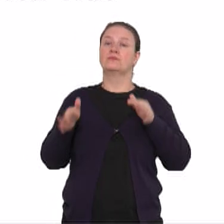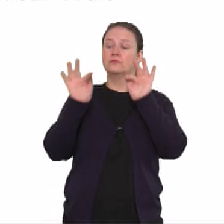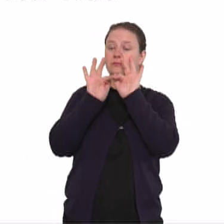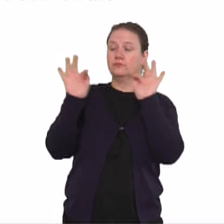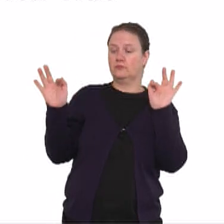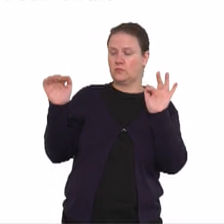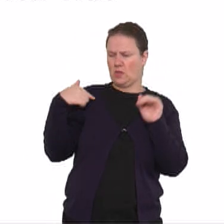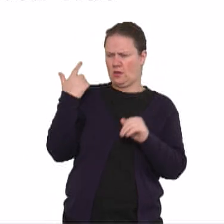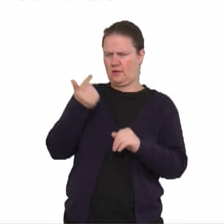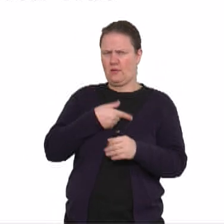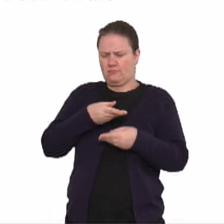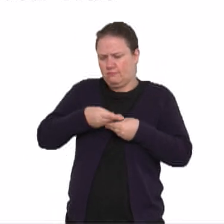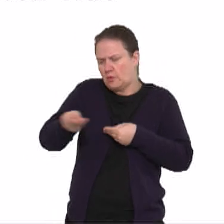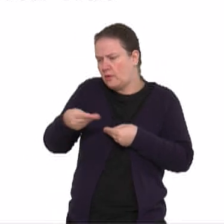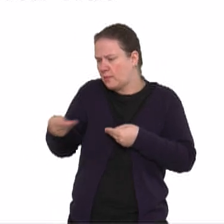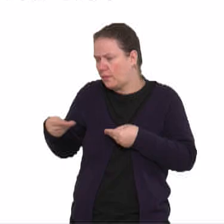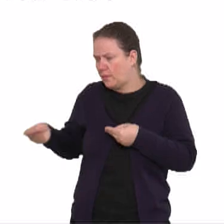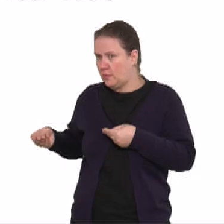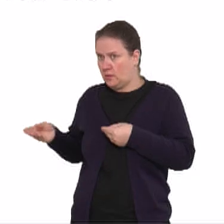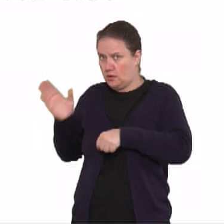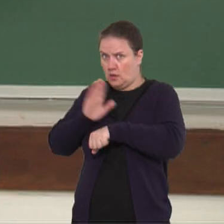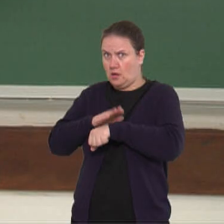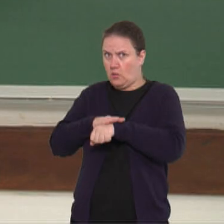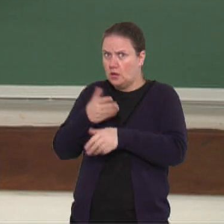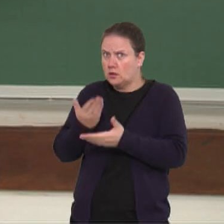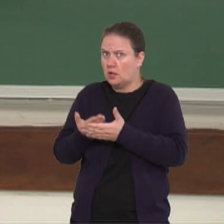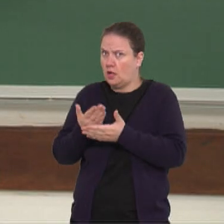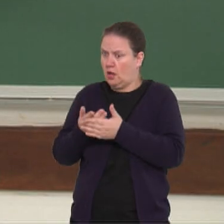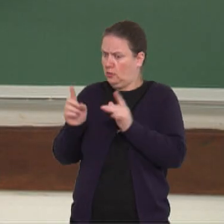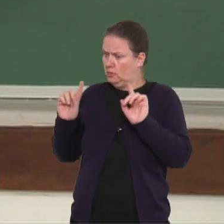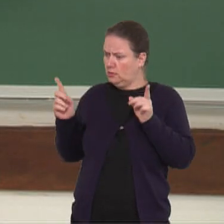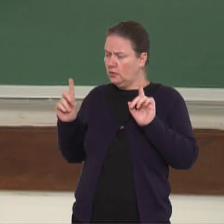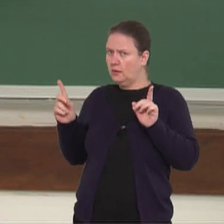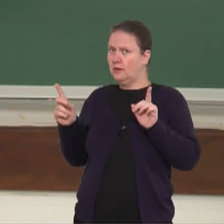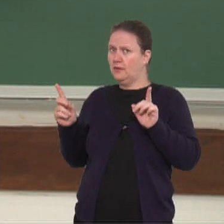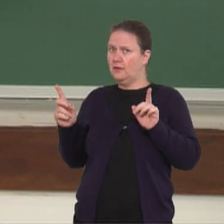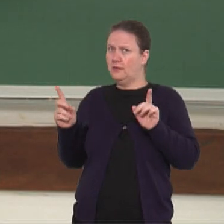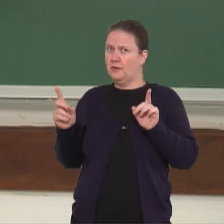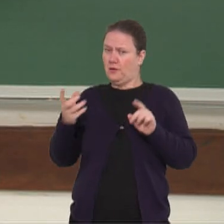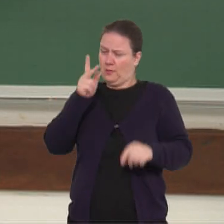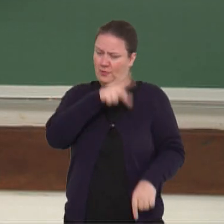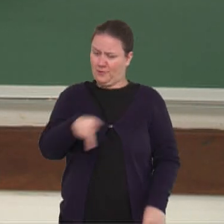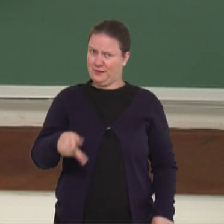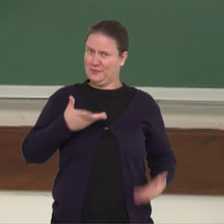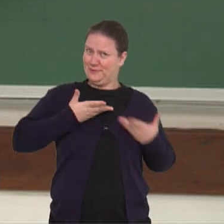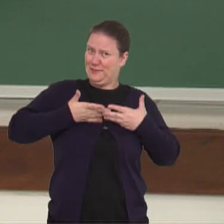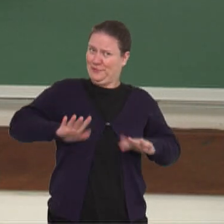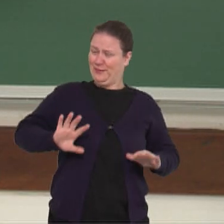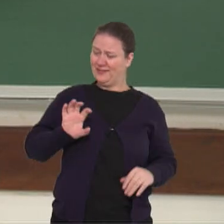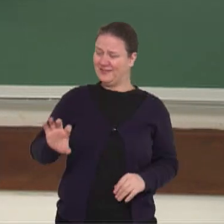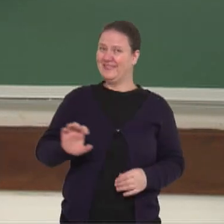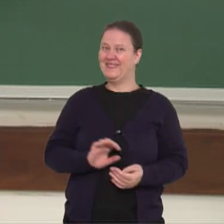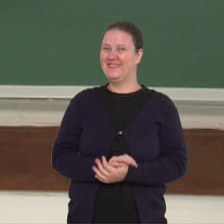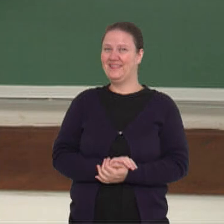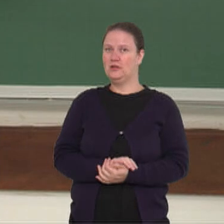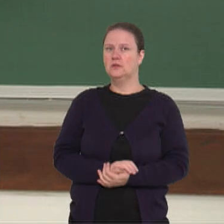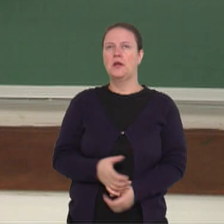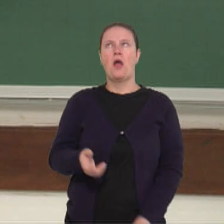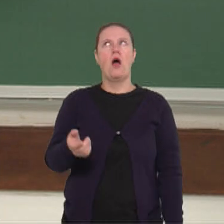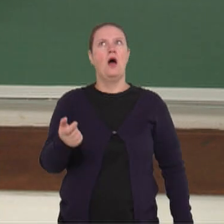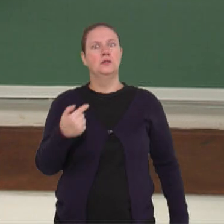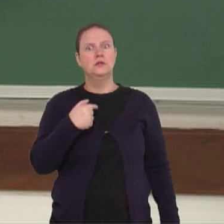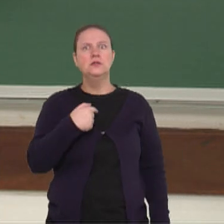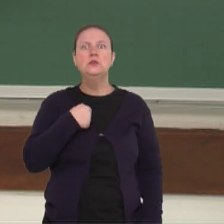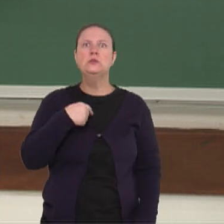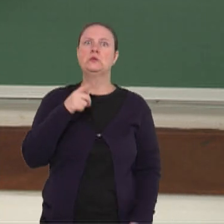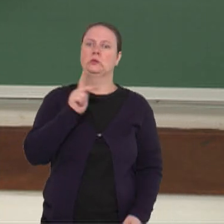estávamos jogando cartas durante a aula. O professor fica tão bravo com isso, não é verdade? O que vocês acham? Eu fico muito brava